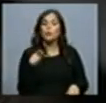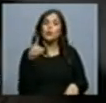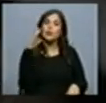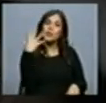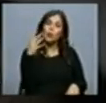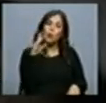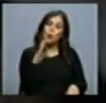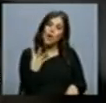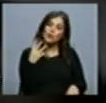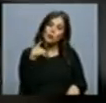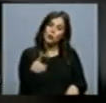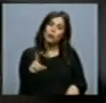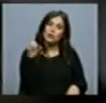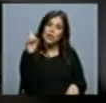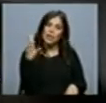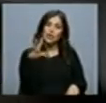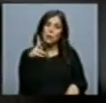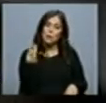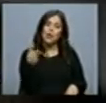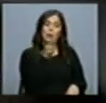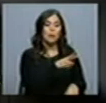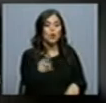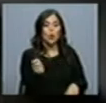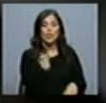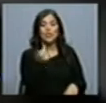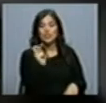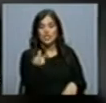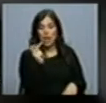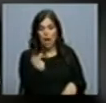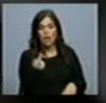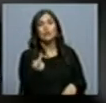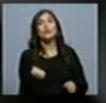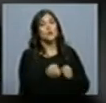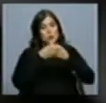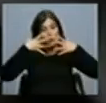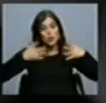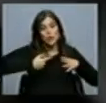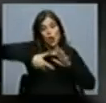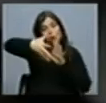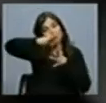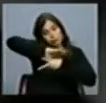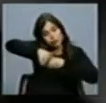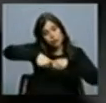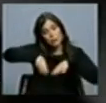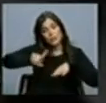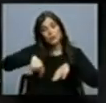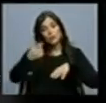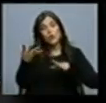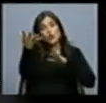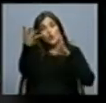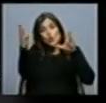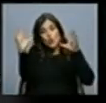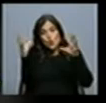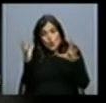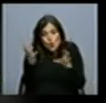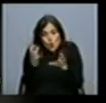anos, vai crescer imenso até se tornar uma gigante vermelha. Sim, Cristiana, a má notícia é que nós vamos ser engolidos, mas depois vai contrair até se tornar uma anã